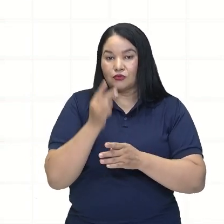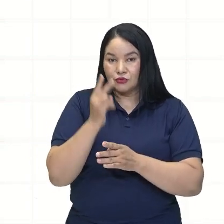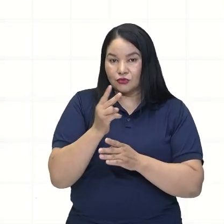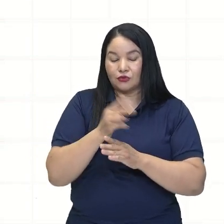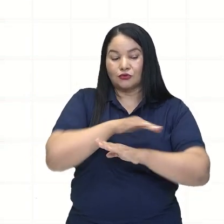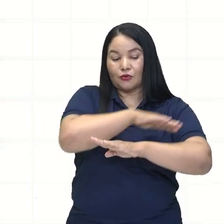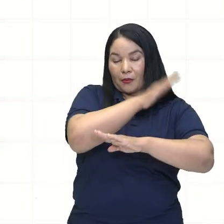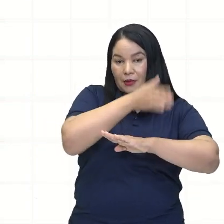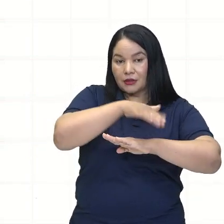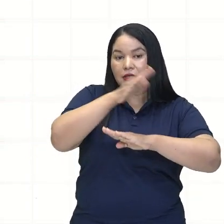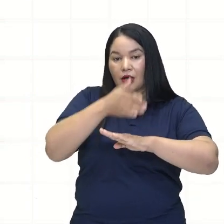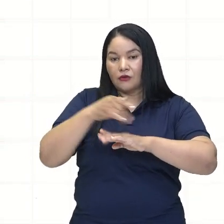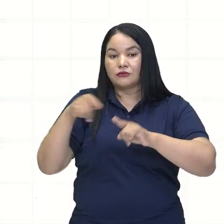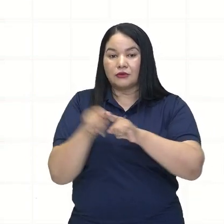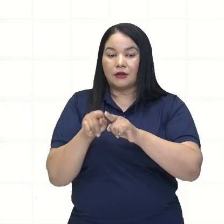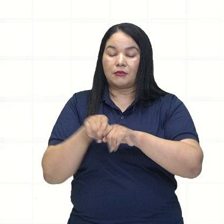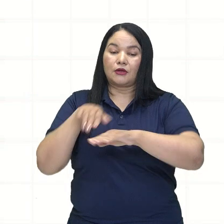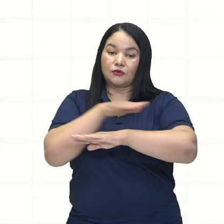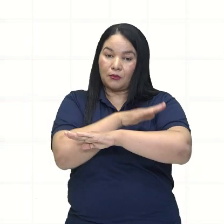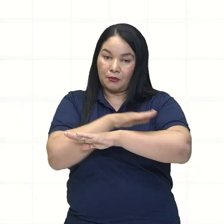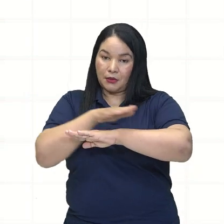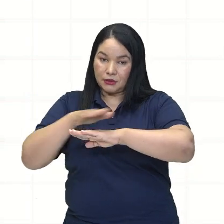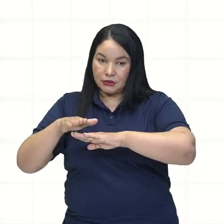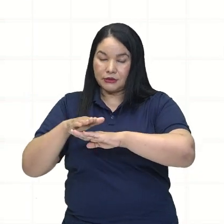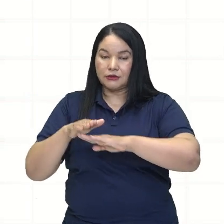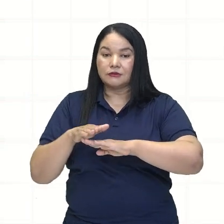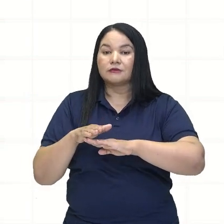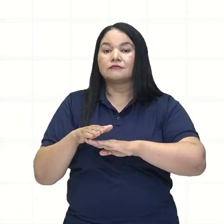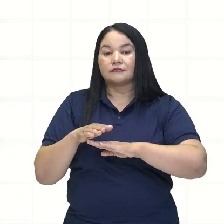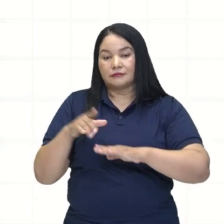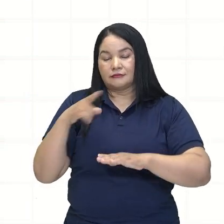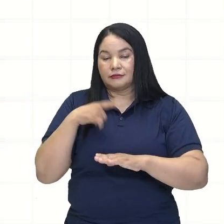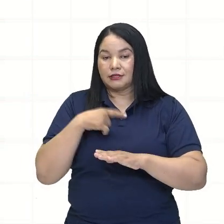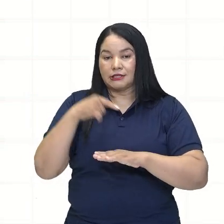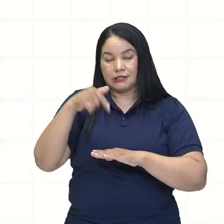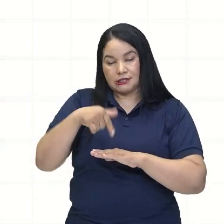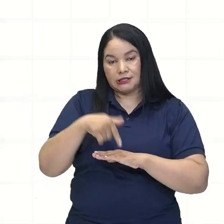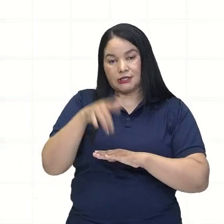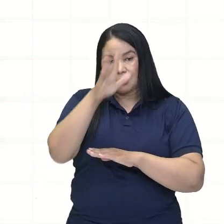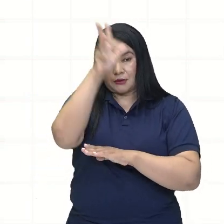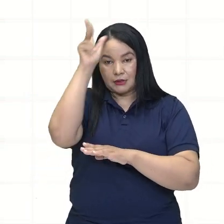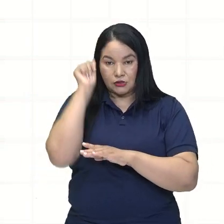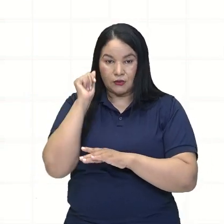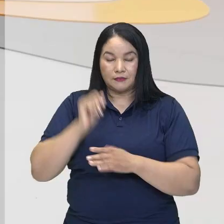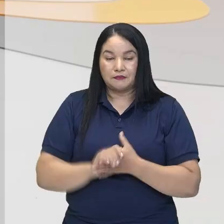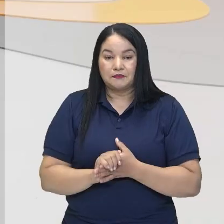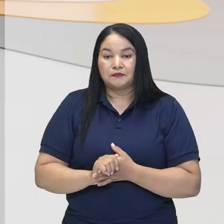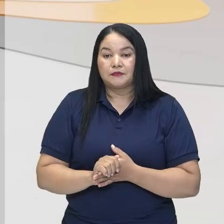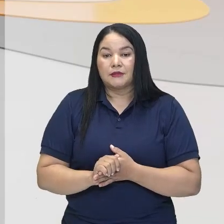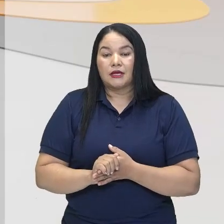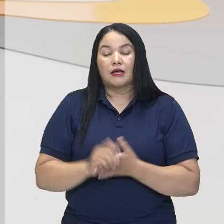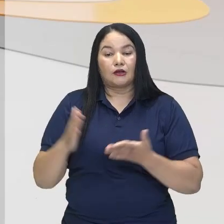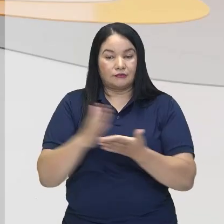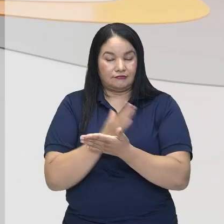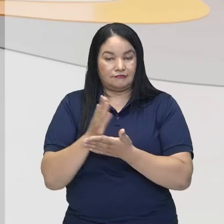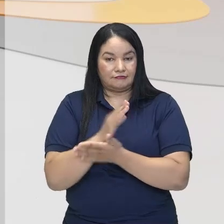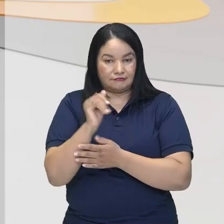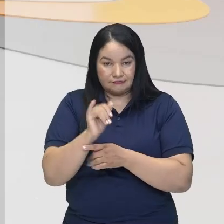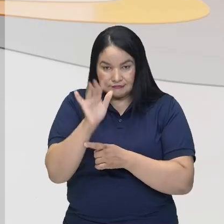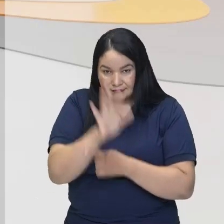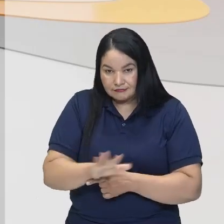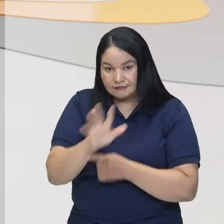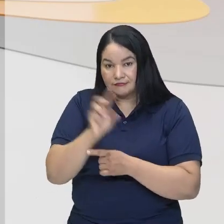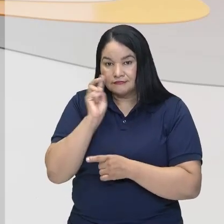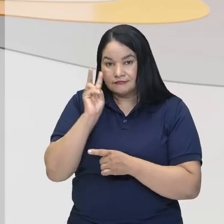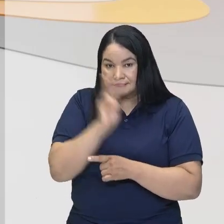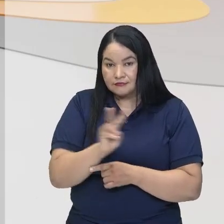rios aí de planície, presente na nossa região. Aqui a gente tem algumas imagens para vocês observarem,